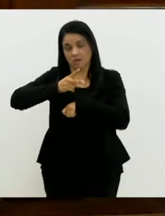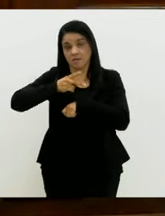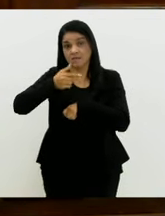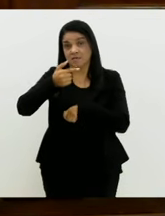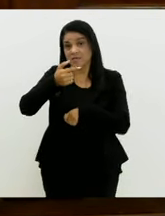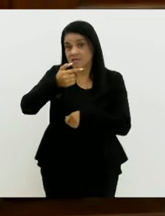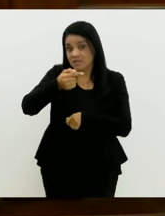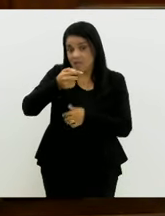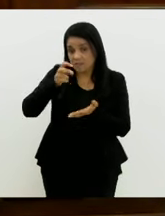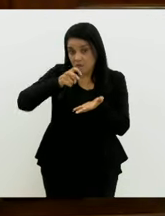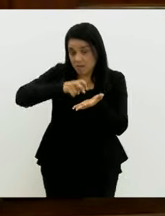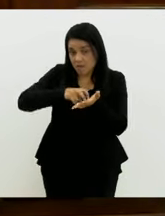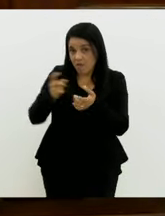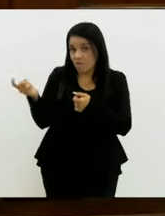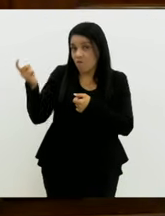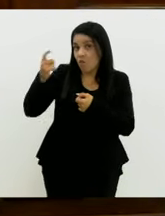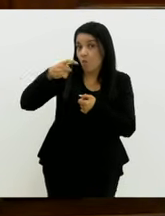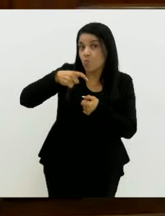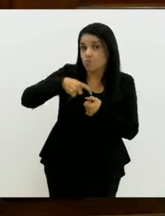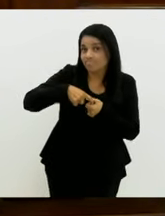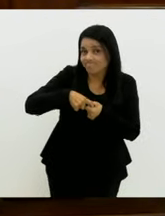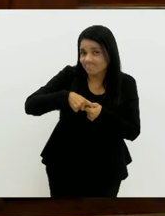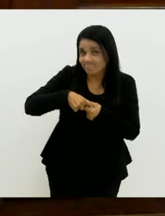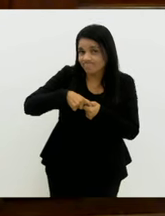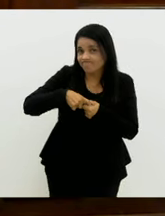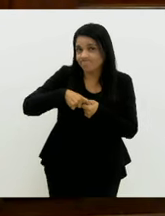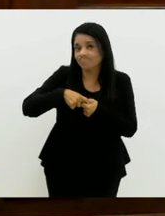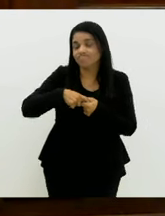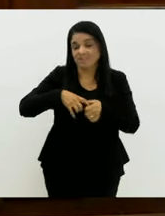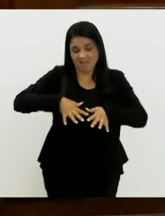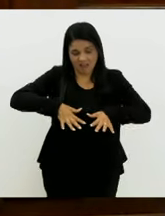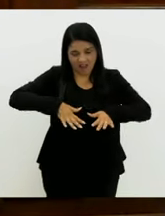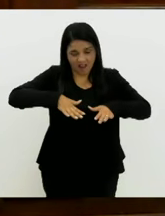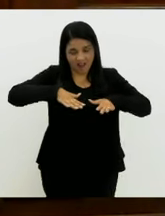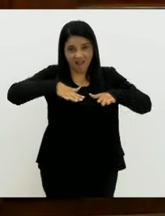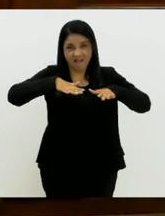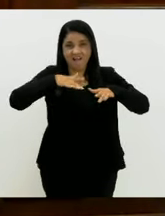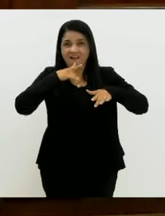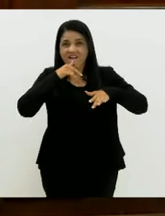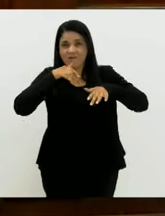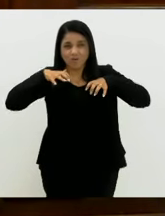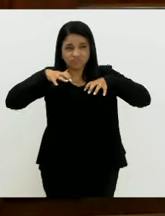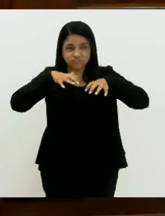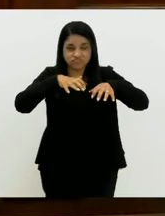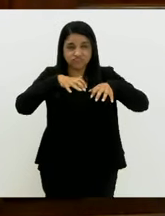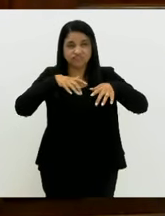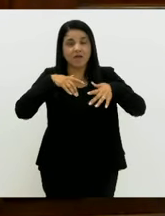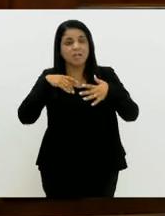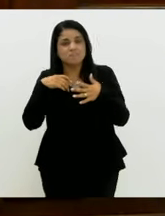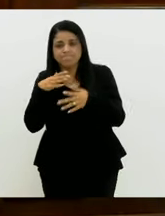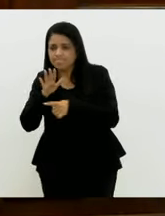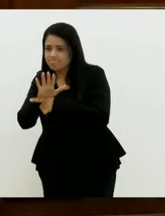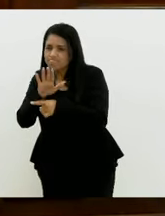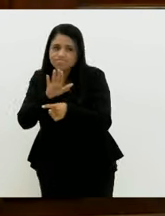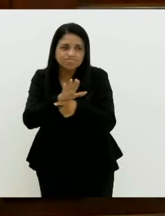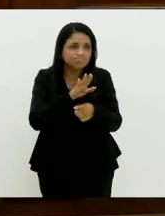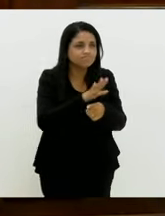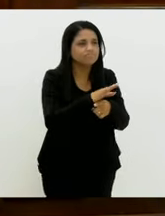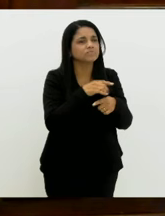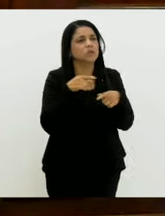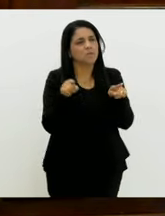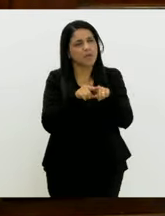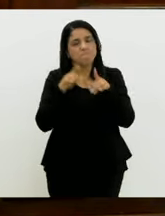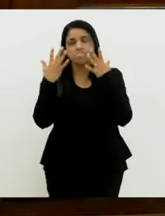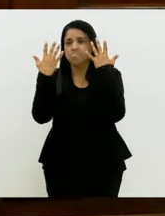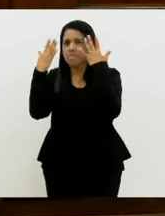estávamos de volta. Dentro da água, guerreando, lutando, onde eu quero aqui também parabenizar o Corpo